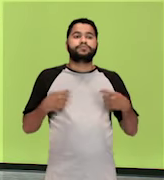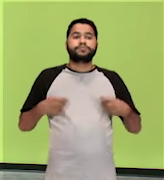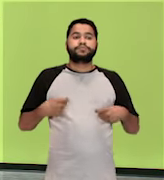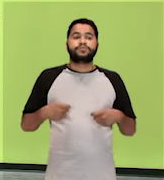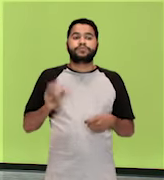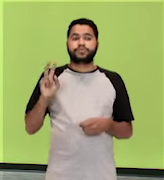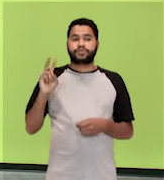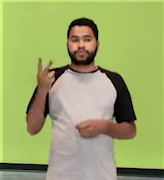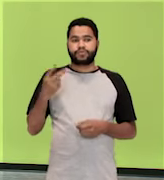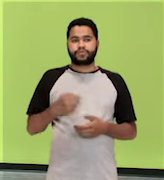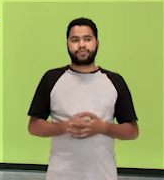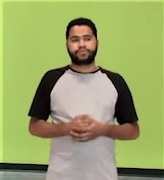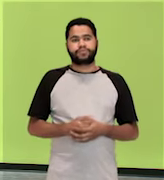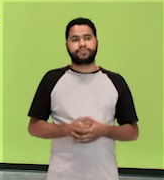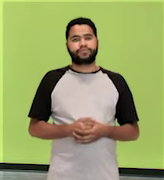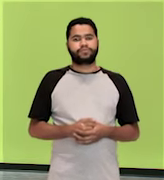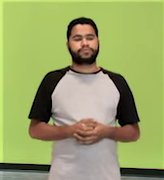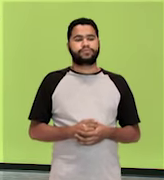marcar?